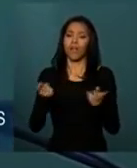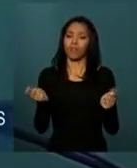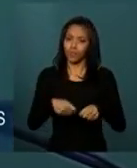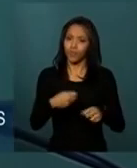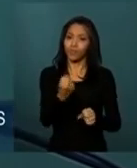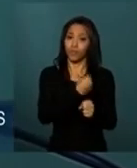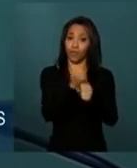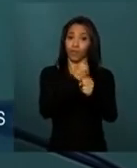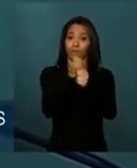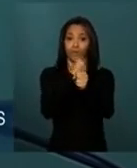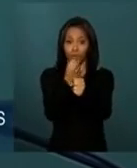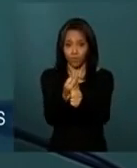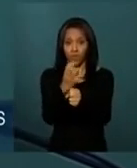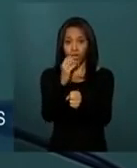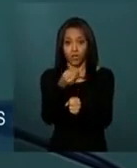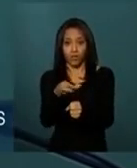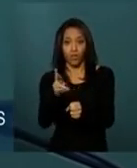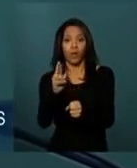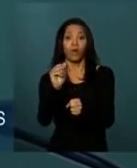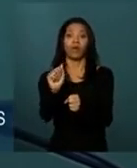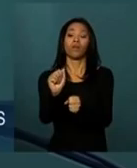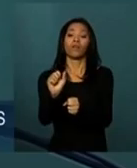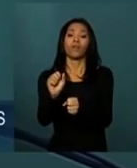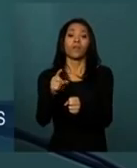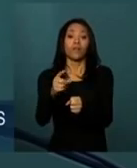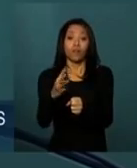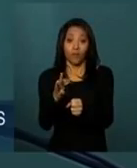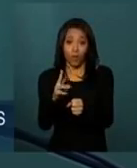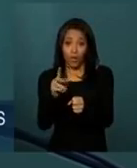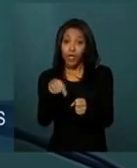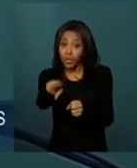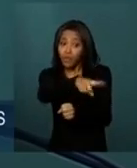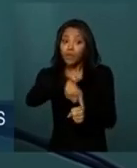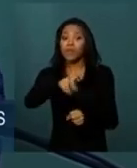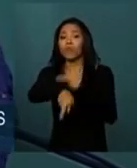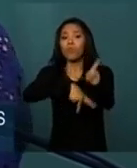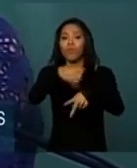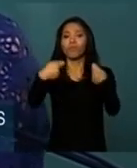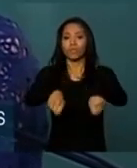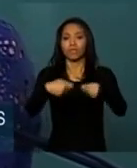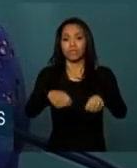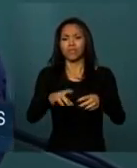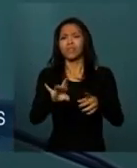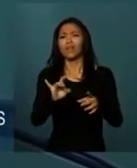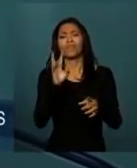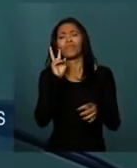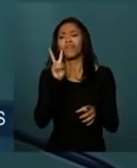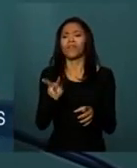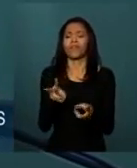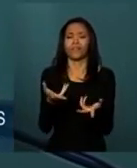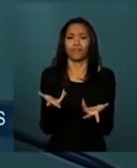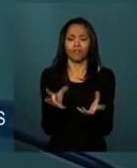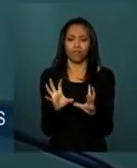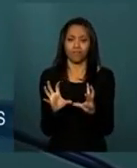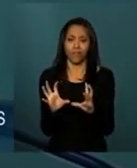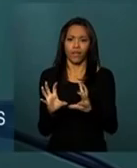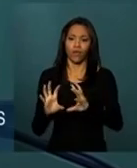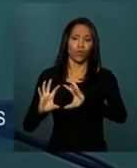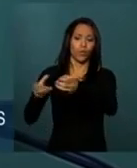construímos as obras que o povo precisa. Sem olhar qual é